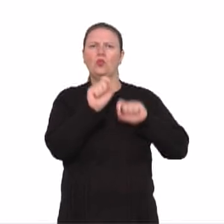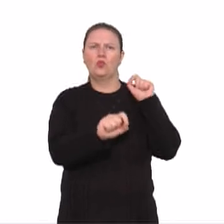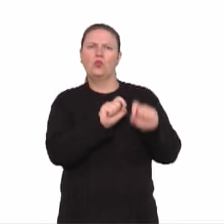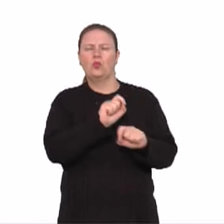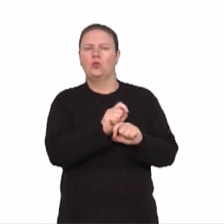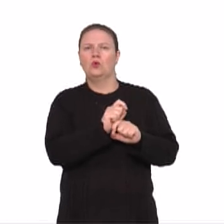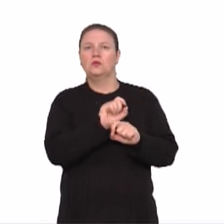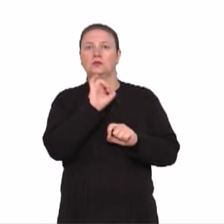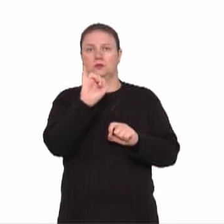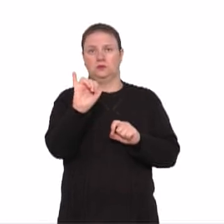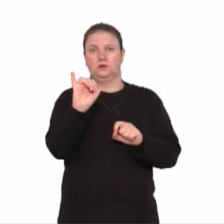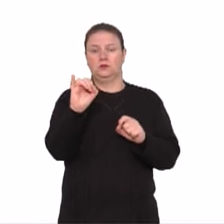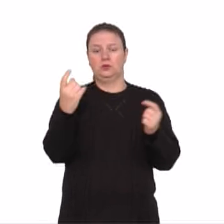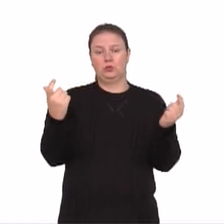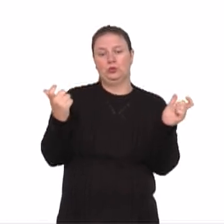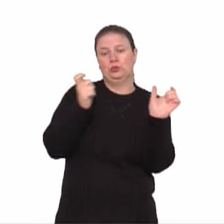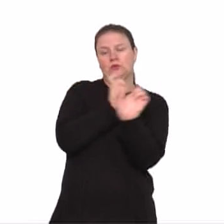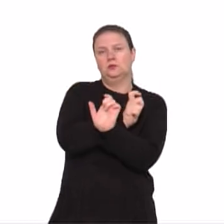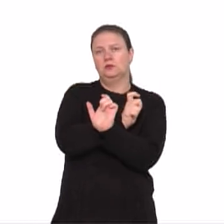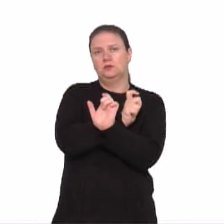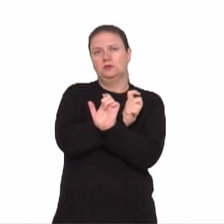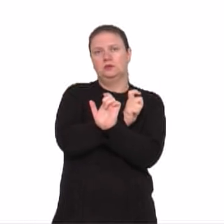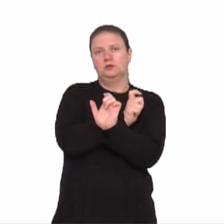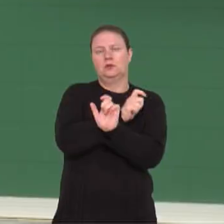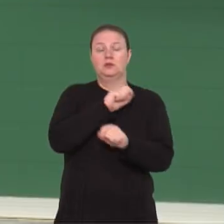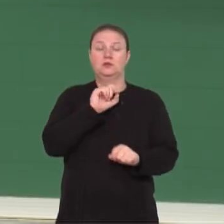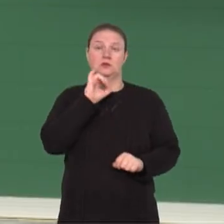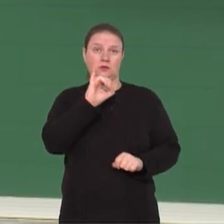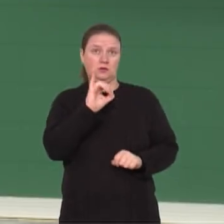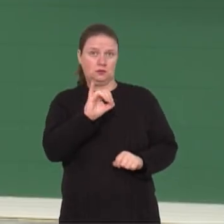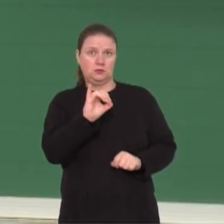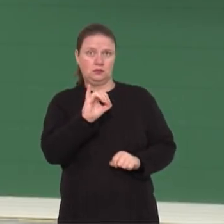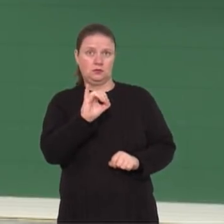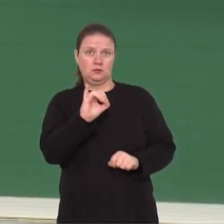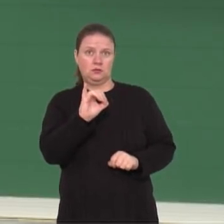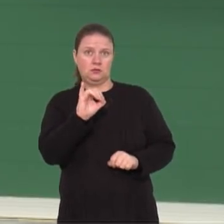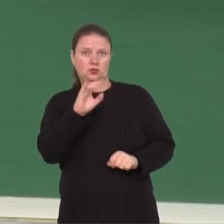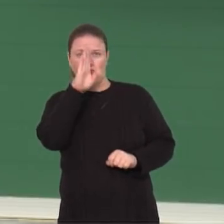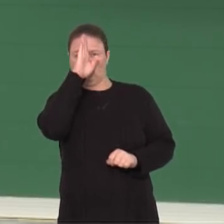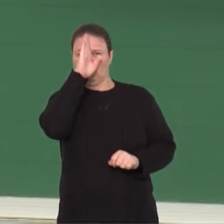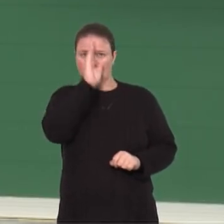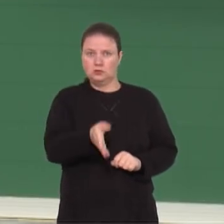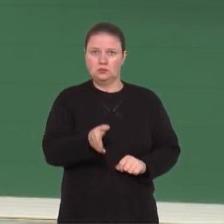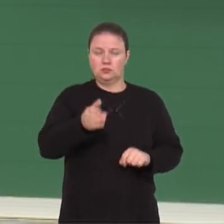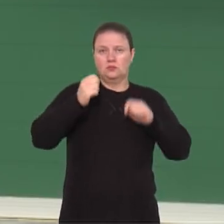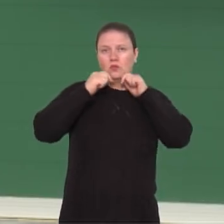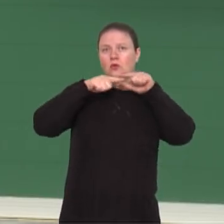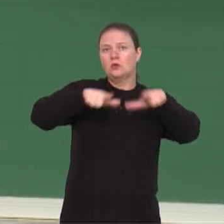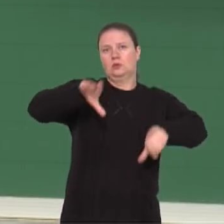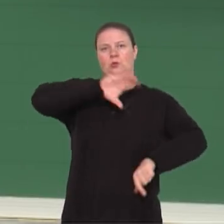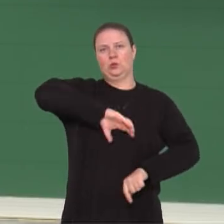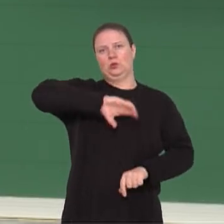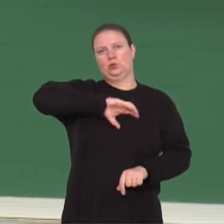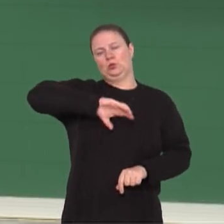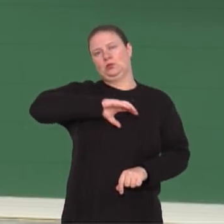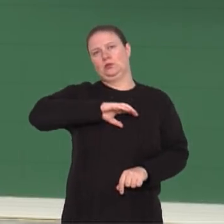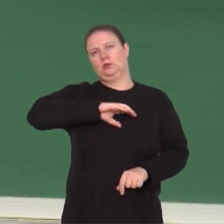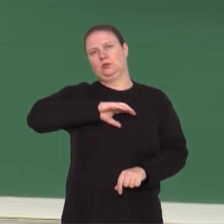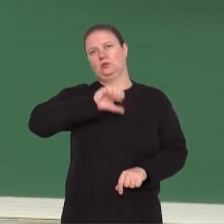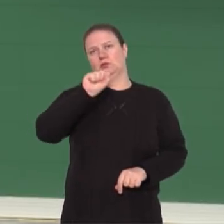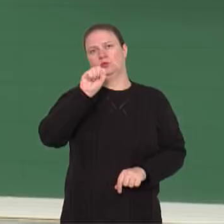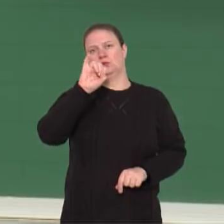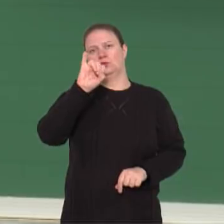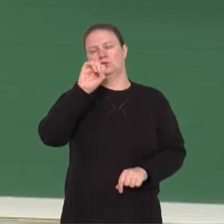a gente invertesse essa frase e colocasse o sujeito na ordem direta da língua portuguesa, o que diz a ordem direta?